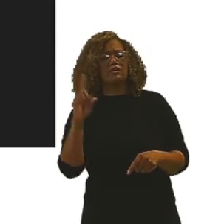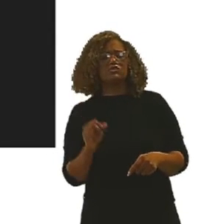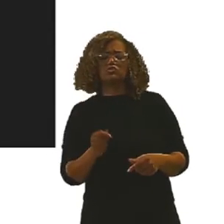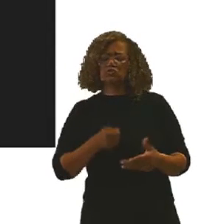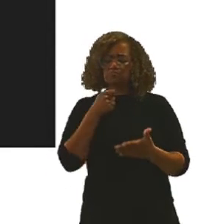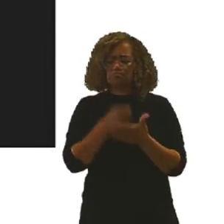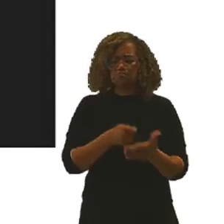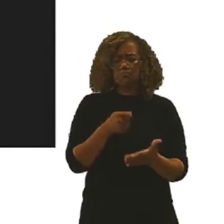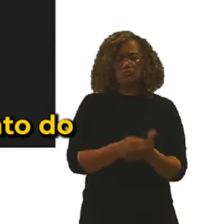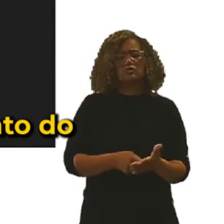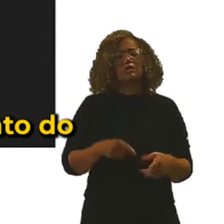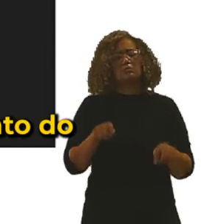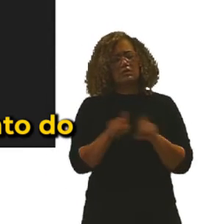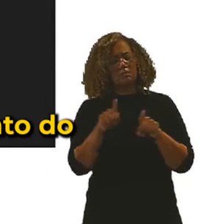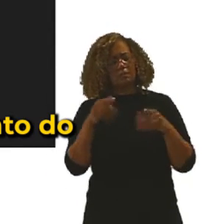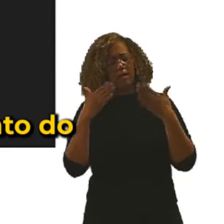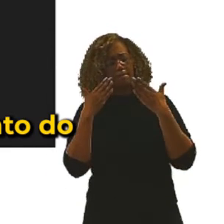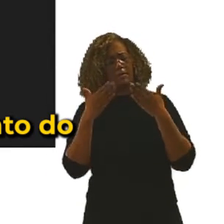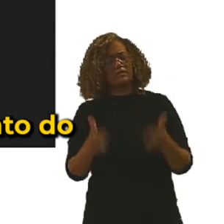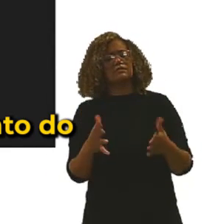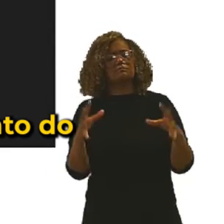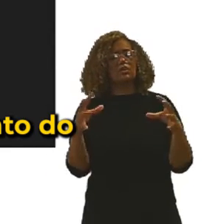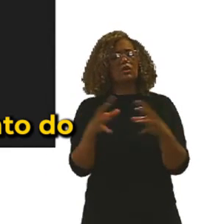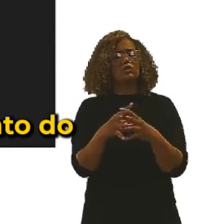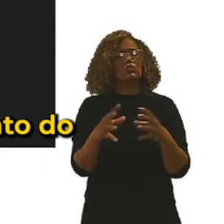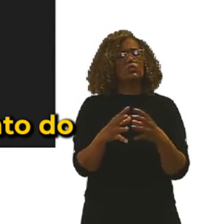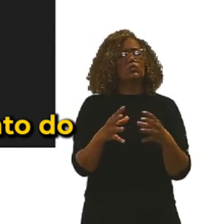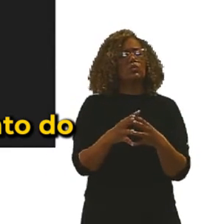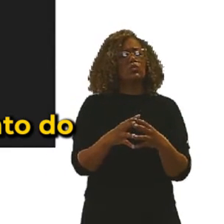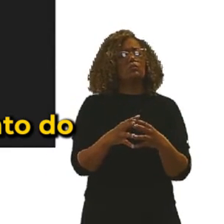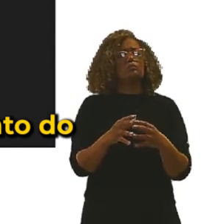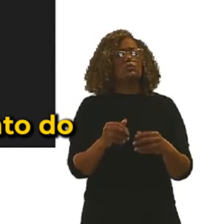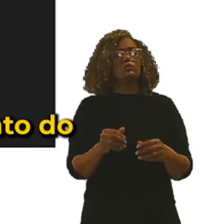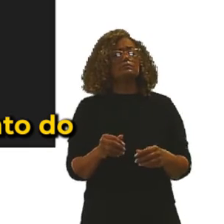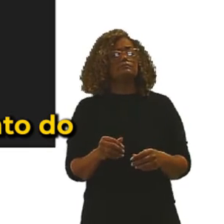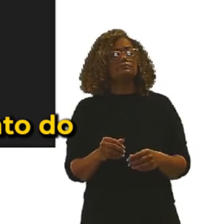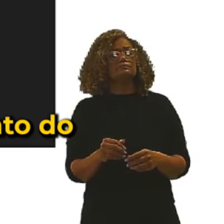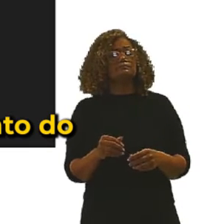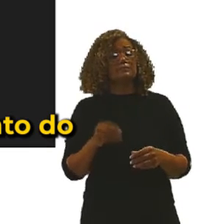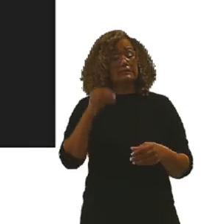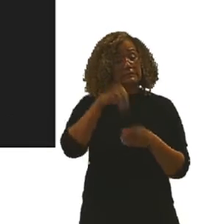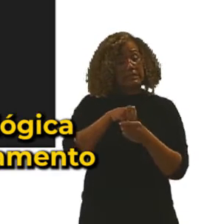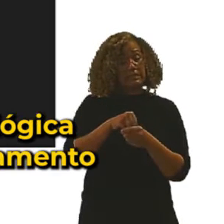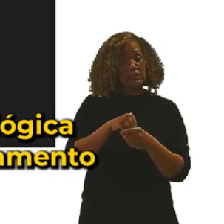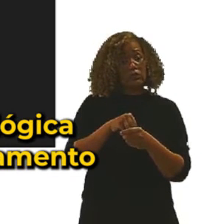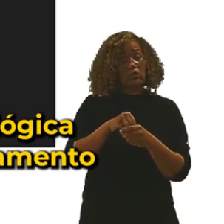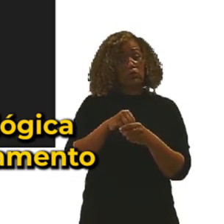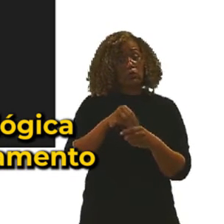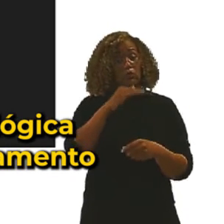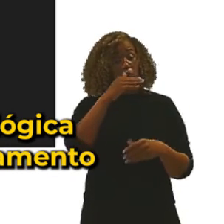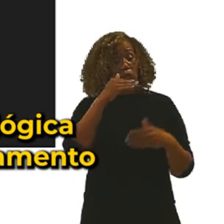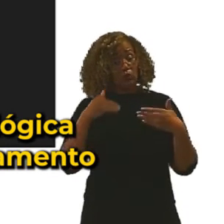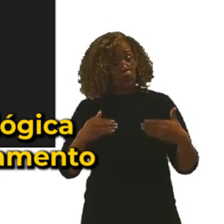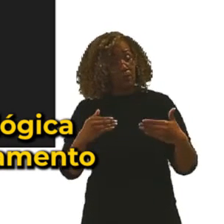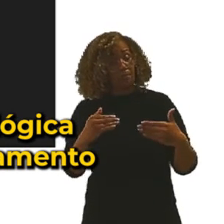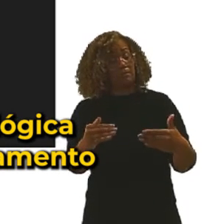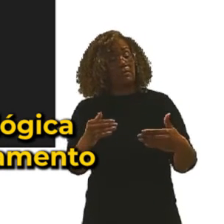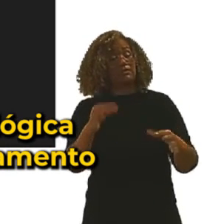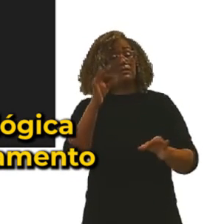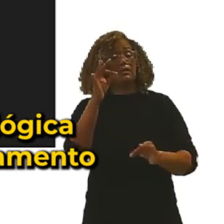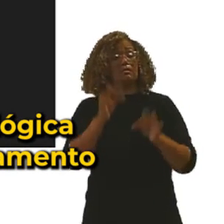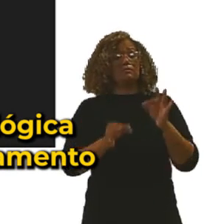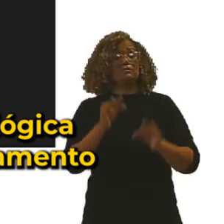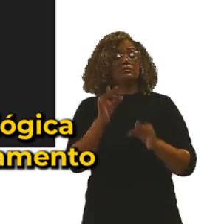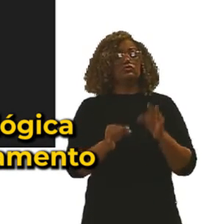né, eu tive a honra de participar de um grupo, inclusive para aprimoramento do marco legislativo no Ministério da Justiça, que trazia a tipificação da